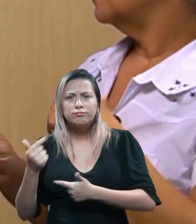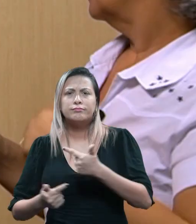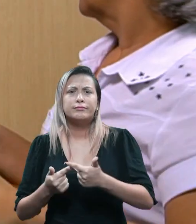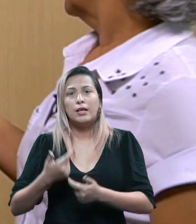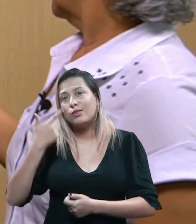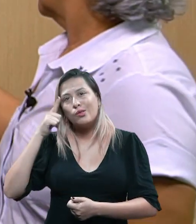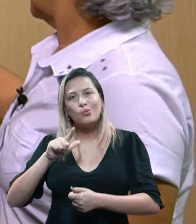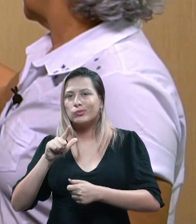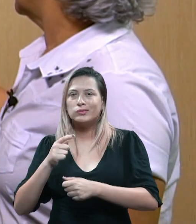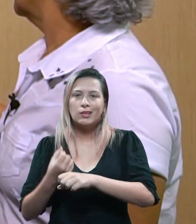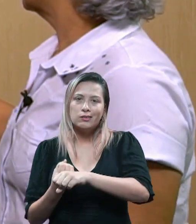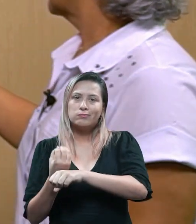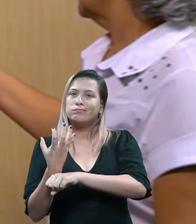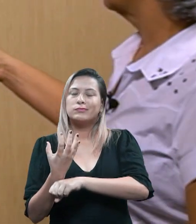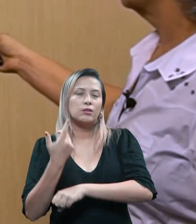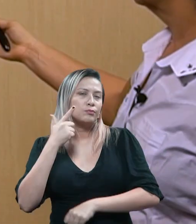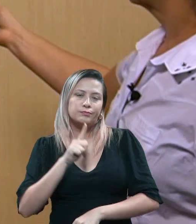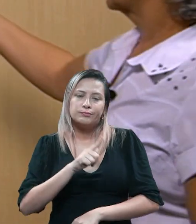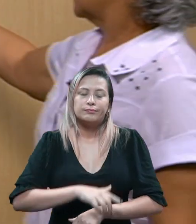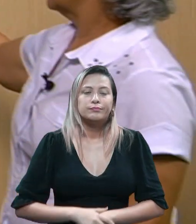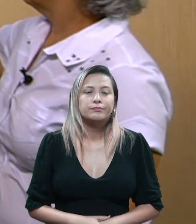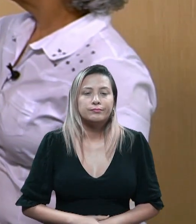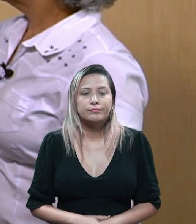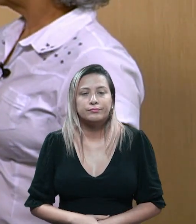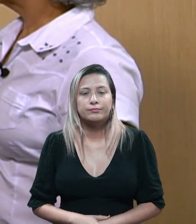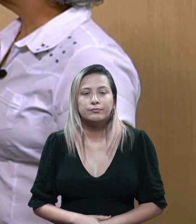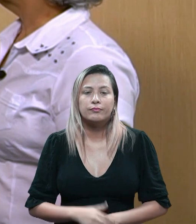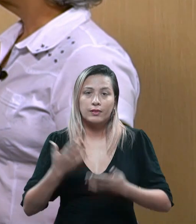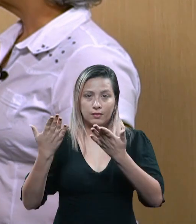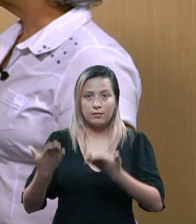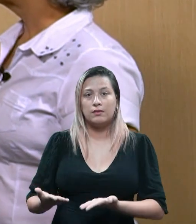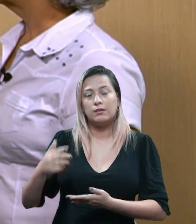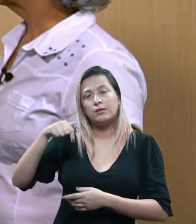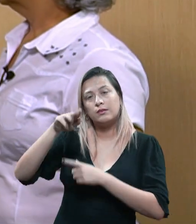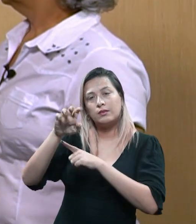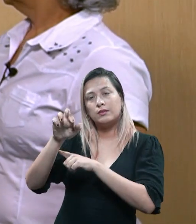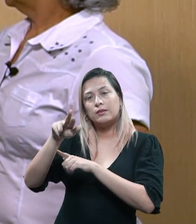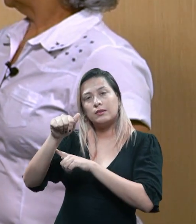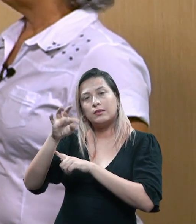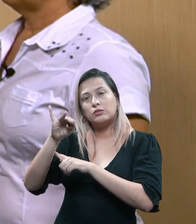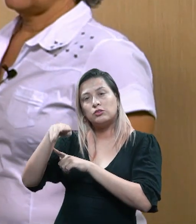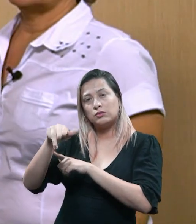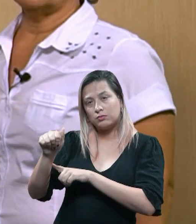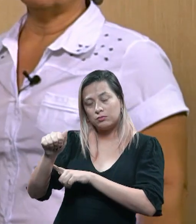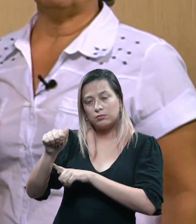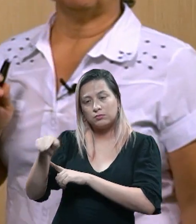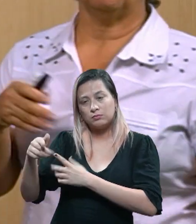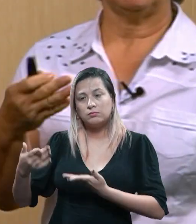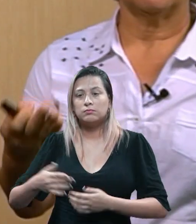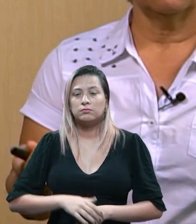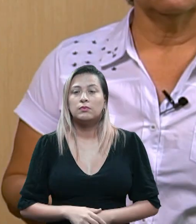romper. Aqui nesse caso, acúmulo de queratina nos poros. Ela vai fazer